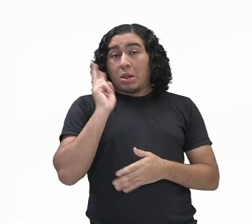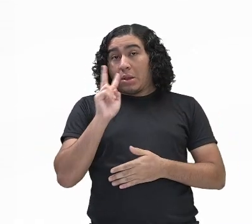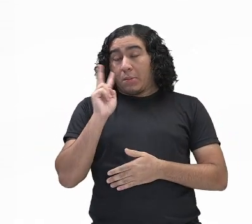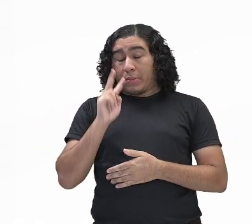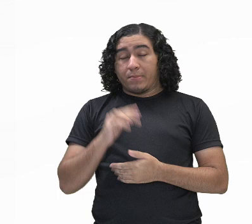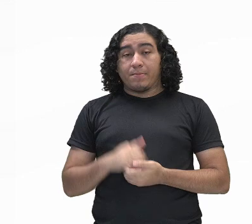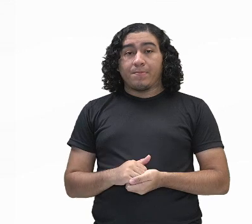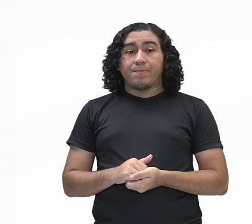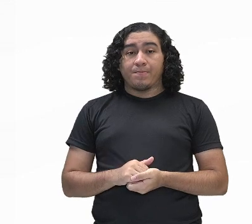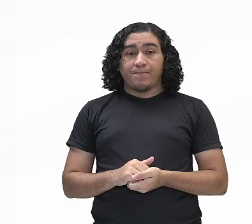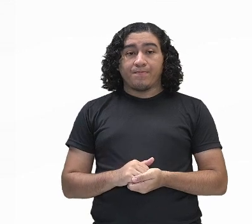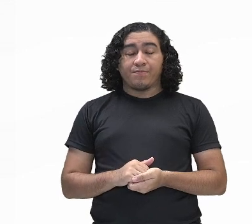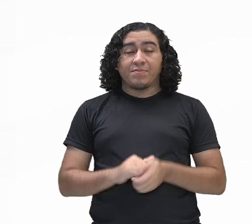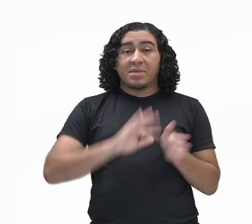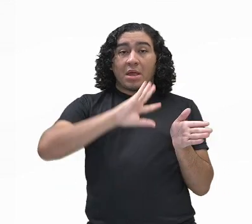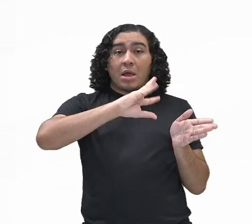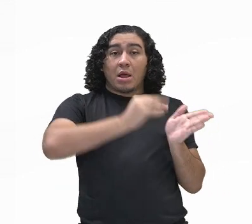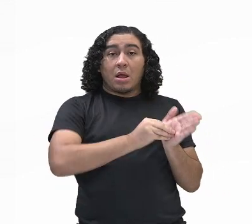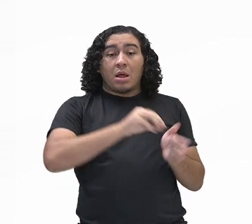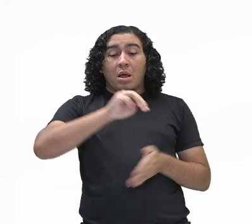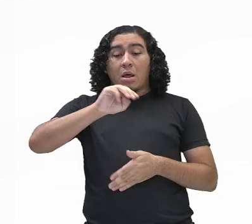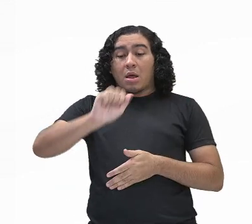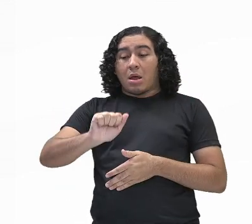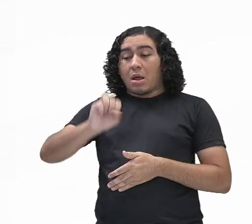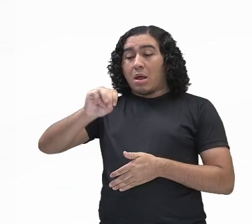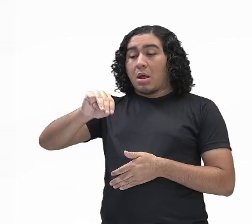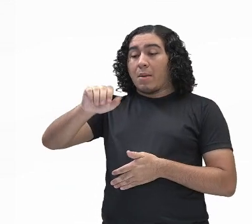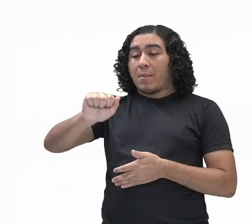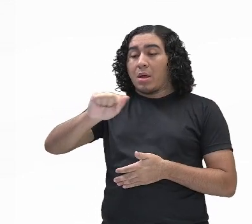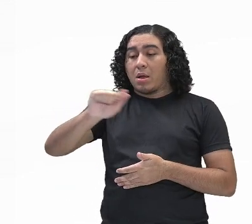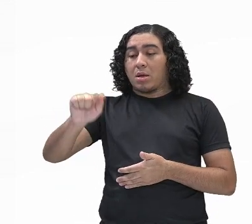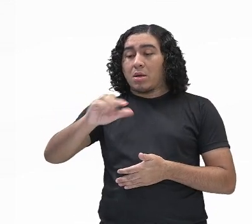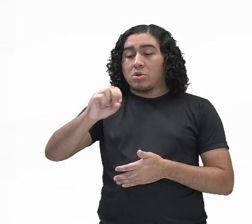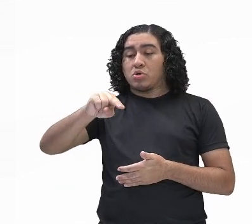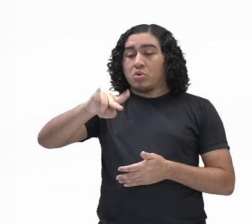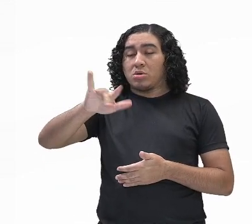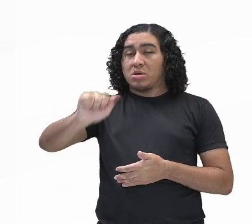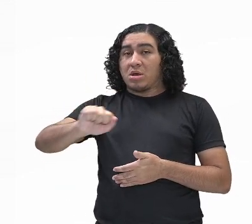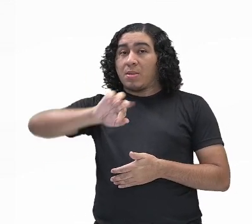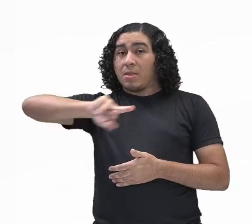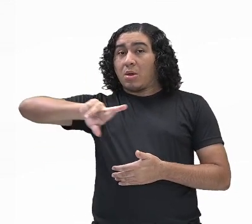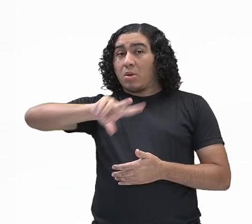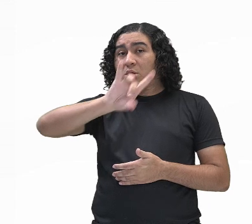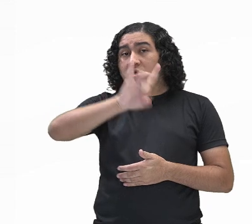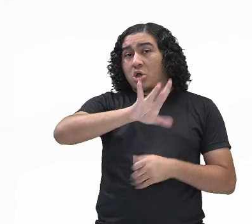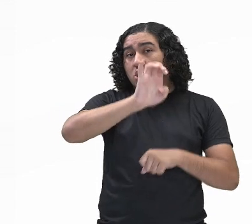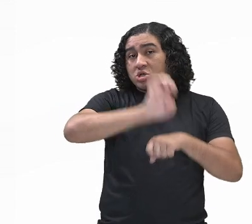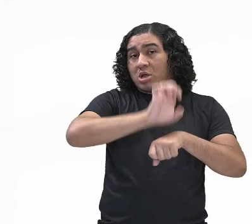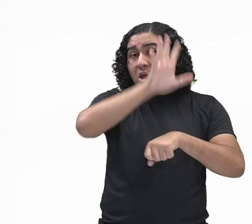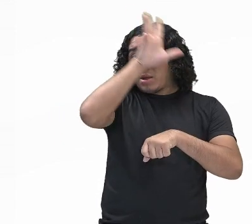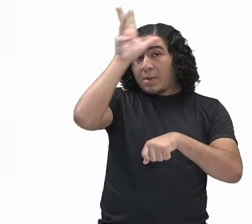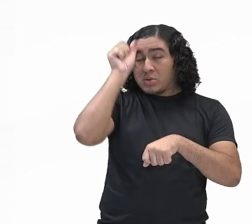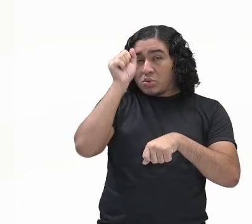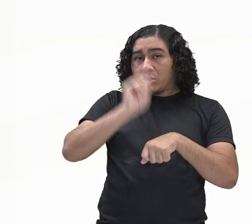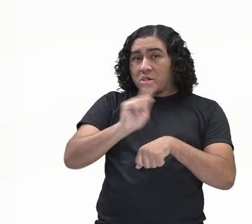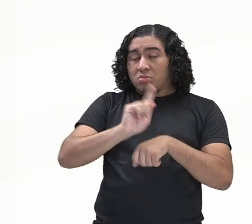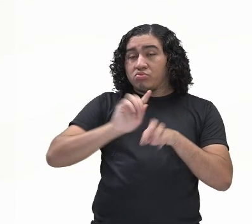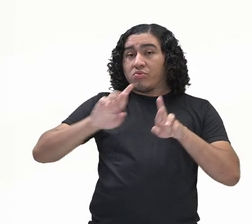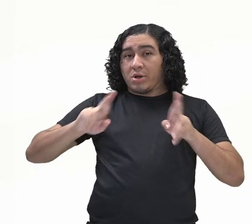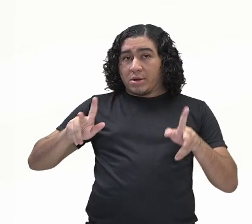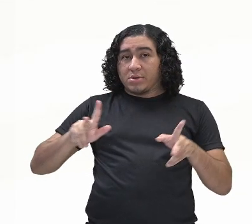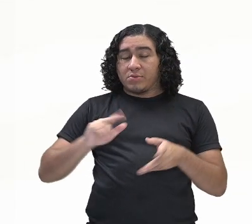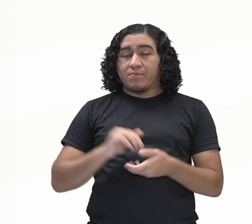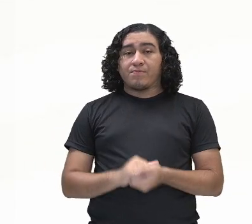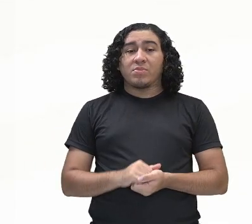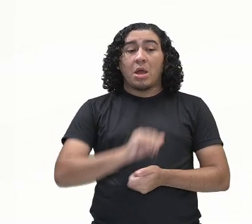aí de Amazônia, tá bom, gente? E não apenas do nosso estado, né? Do estado do Amazonas. Então,